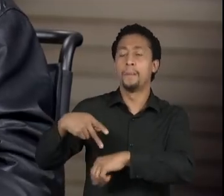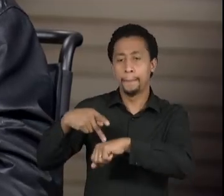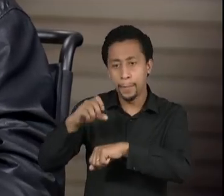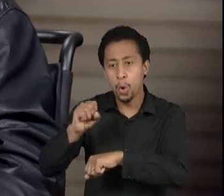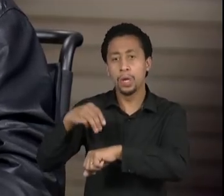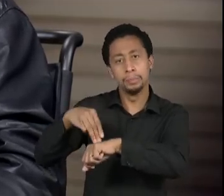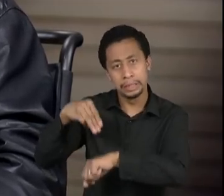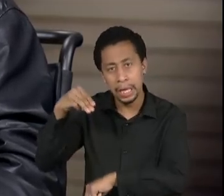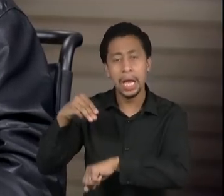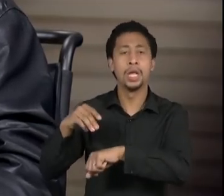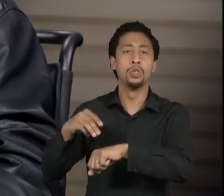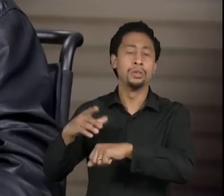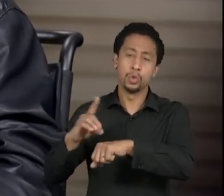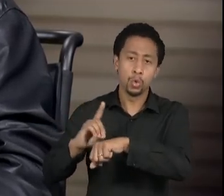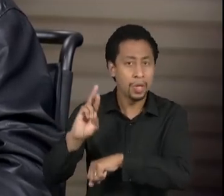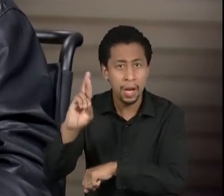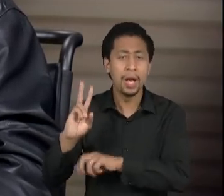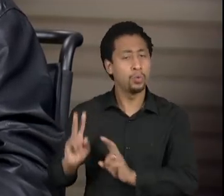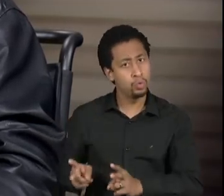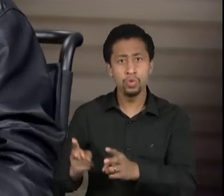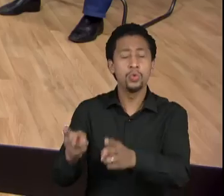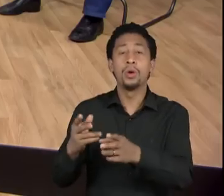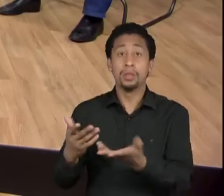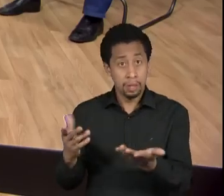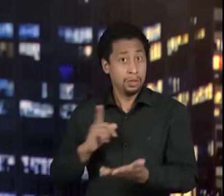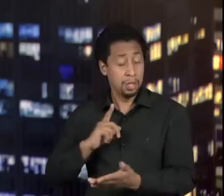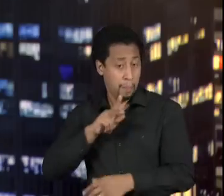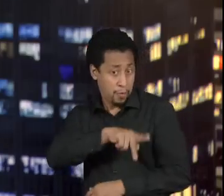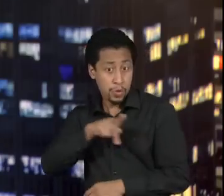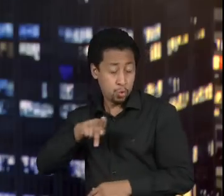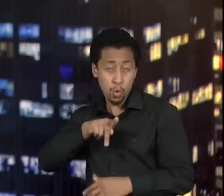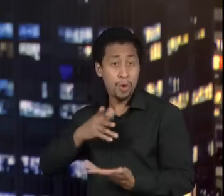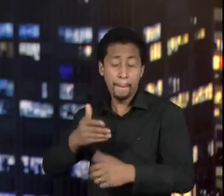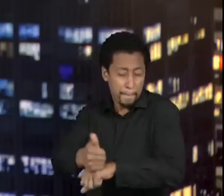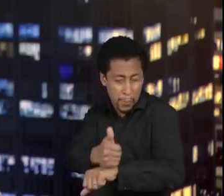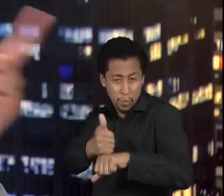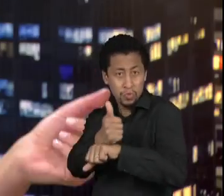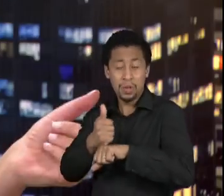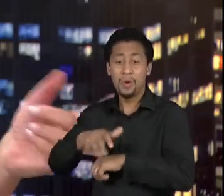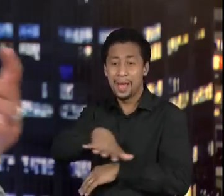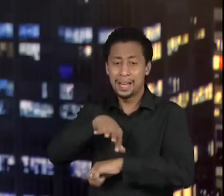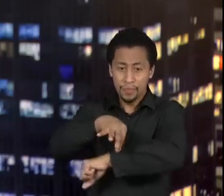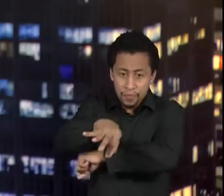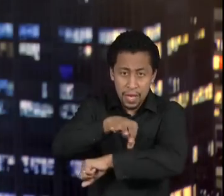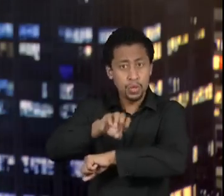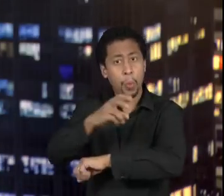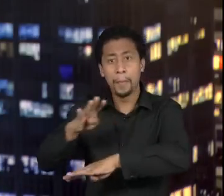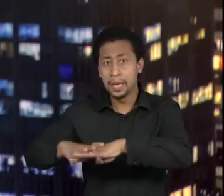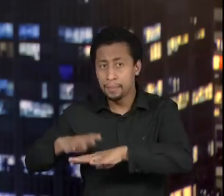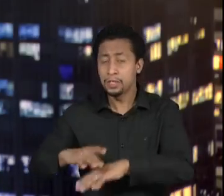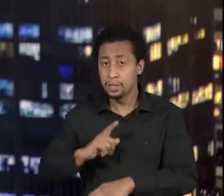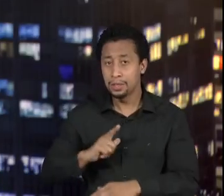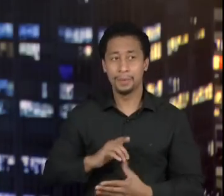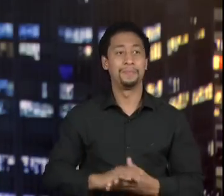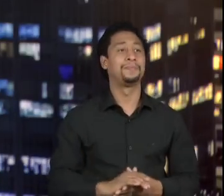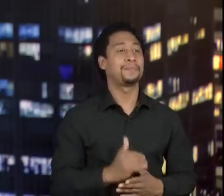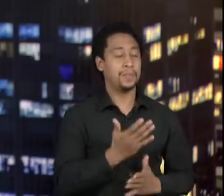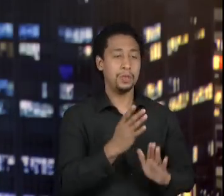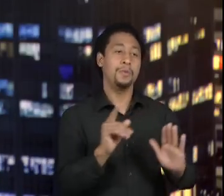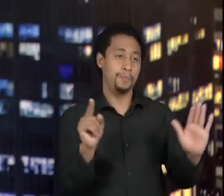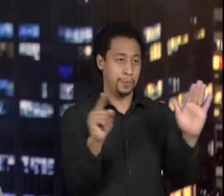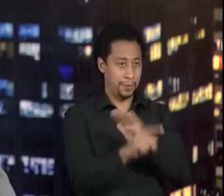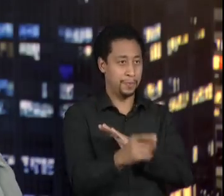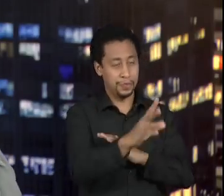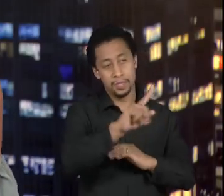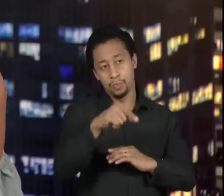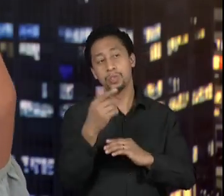português, exatamente porque vai se complexificando. O professor trouxe aí alguns pontos que eu gostaria de passar para a Bruna, mas começando então por esse ponto que o professor